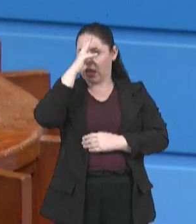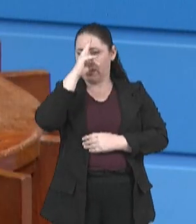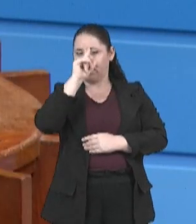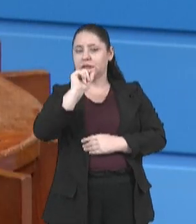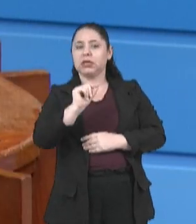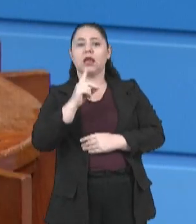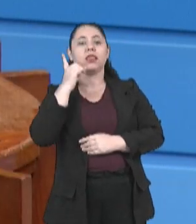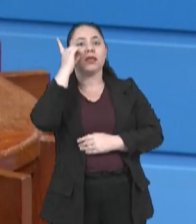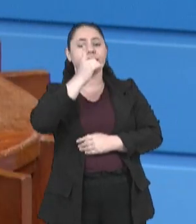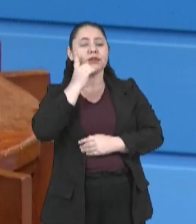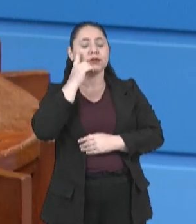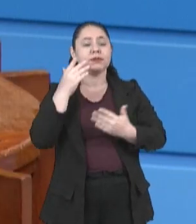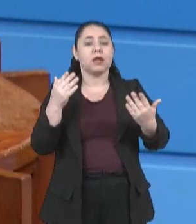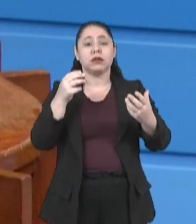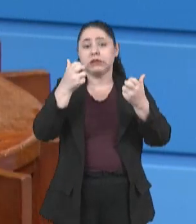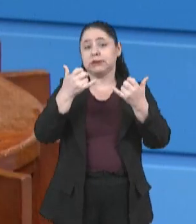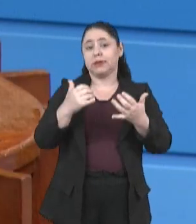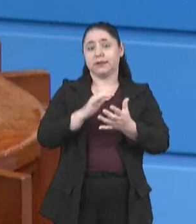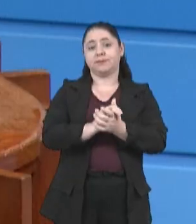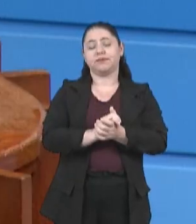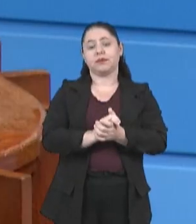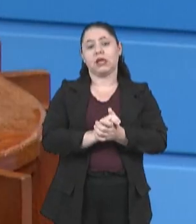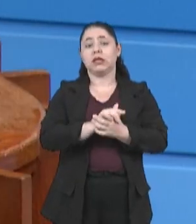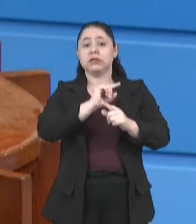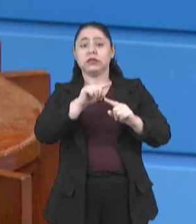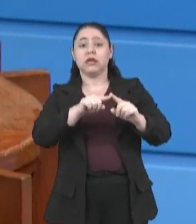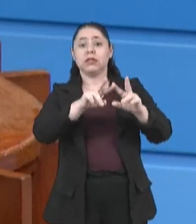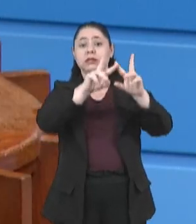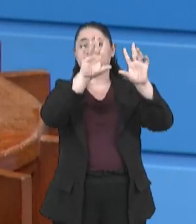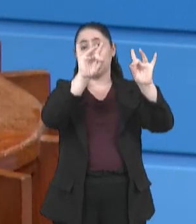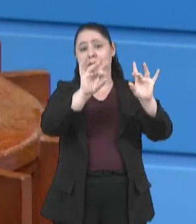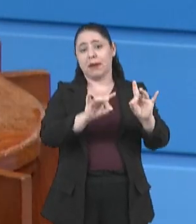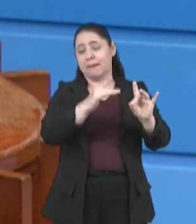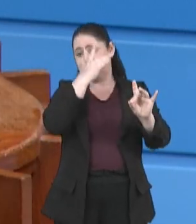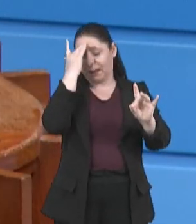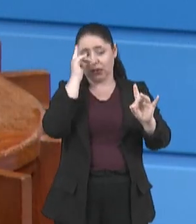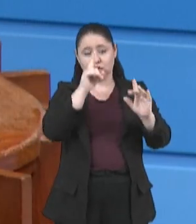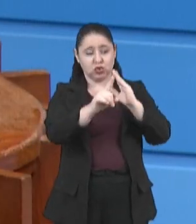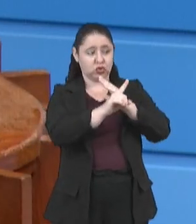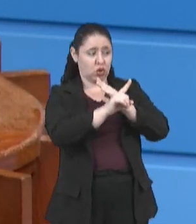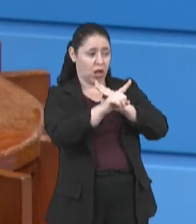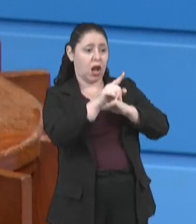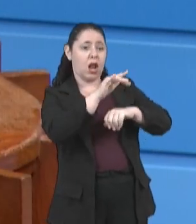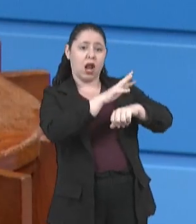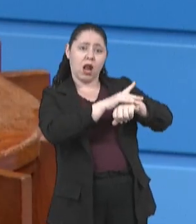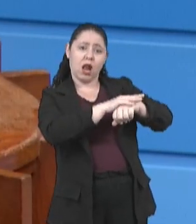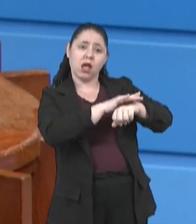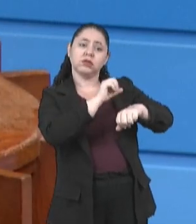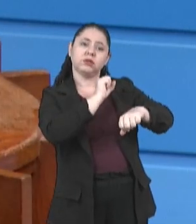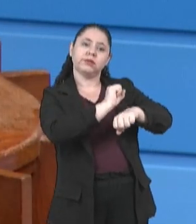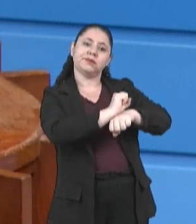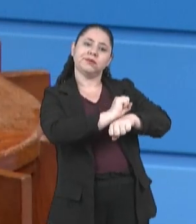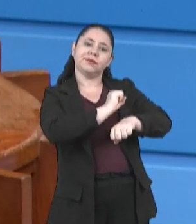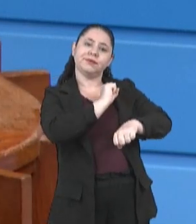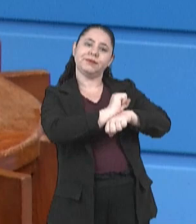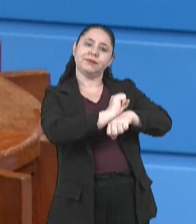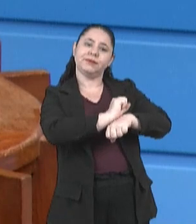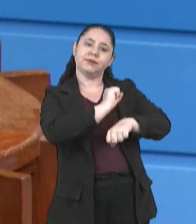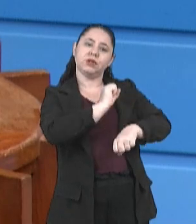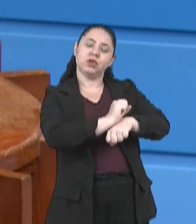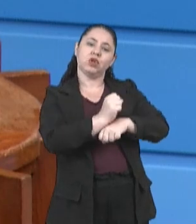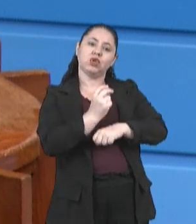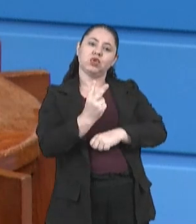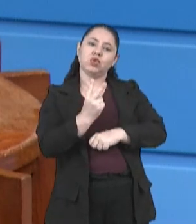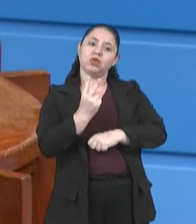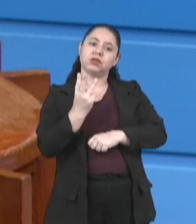que deputados lá colocaram casos específicos de pacientes que aguardam há